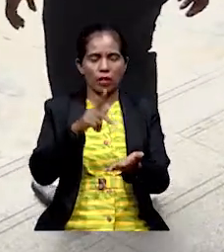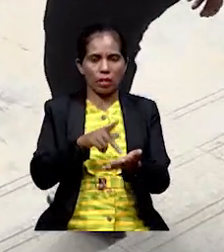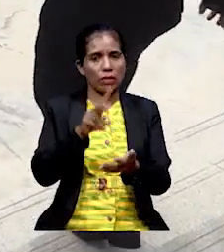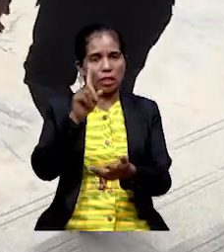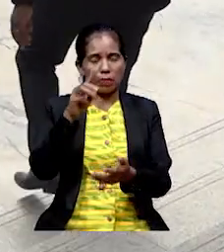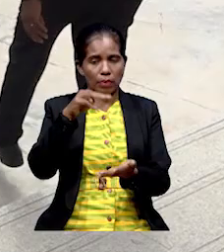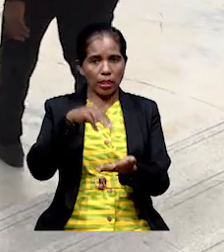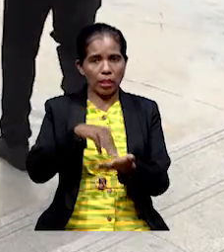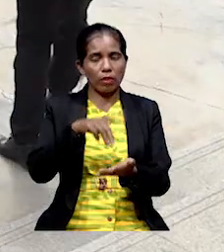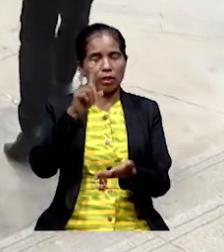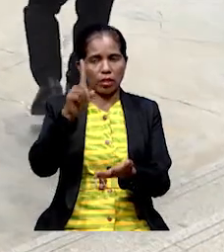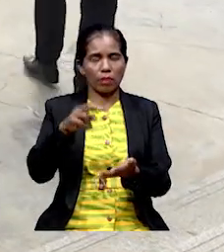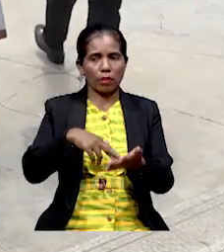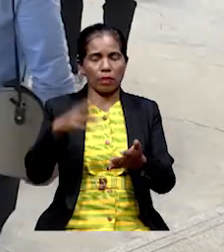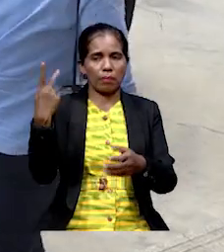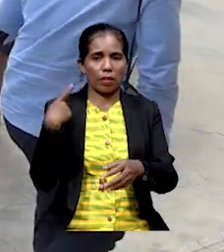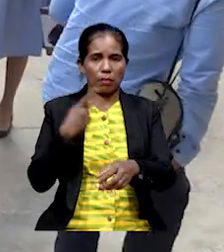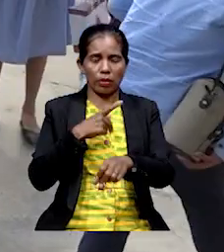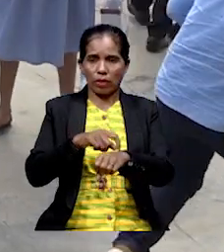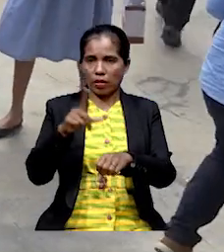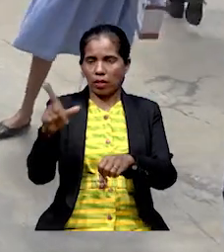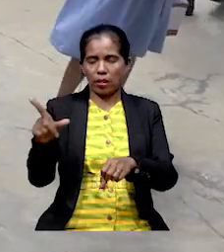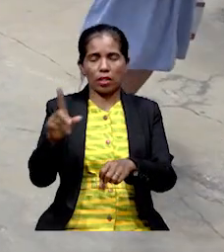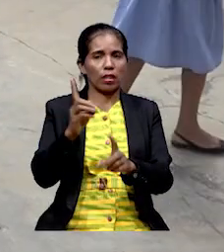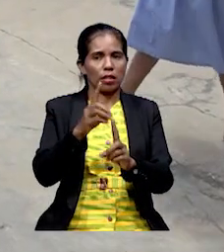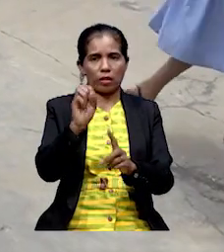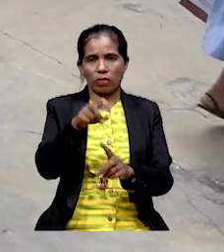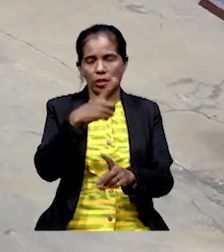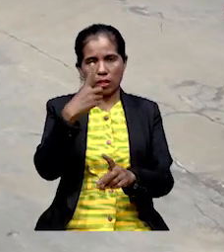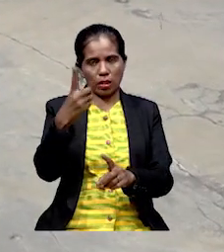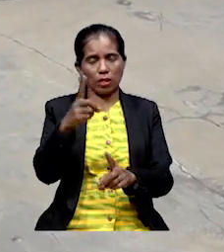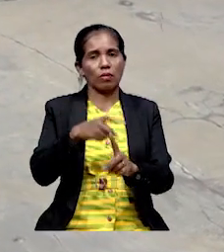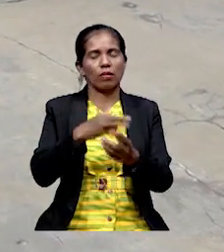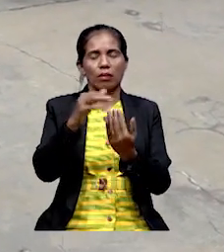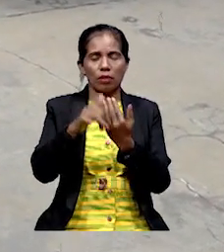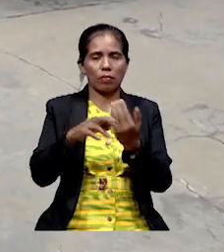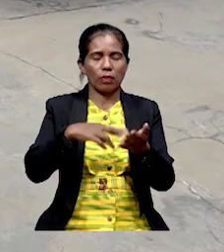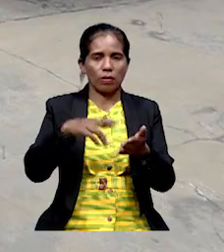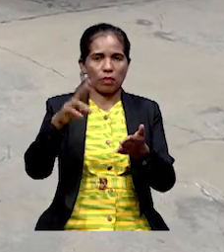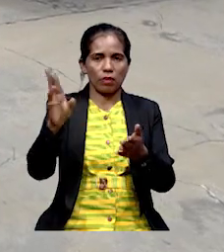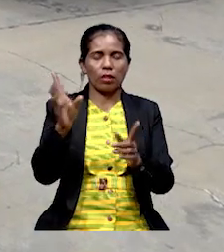né? Aprova e o Parlamento Nacional e a loron sanulo resting ida fulan maio, no promulga